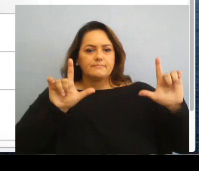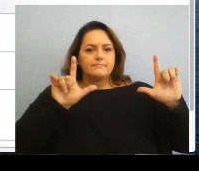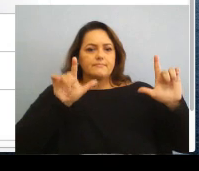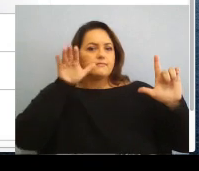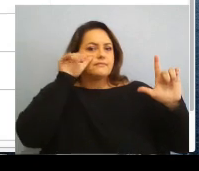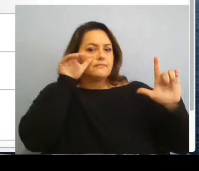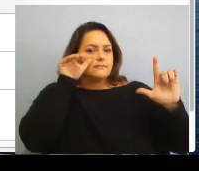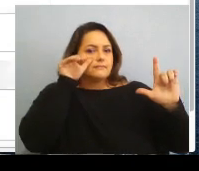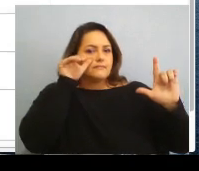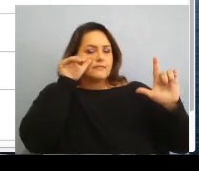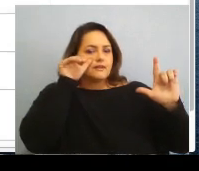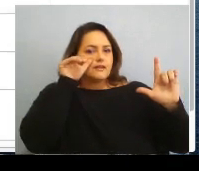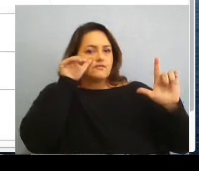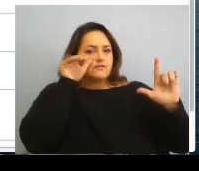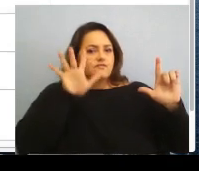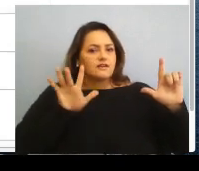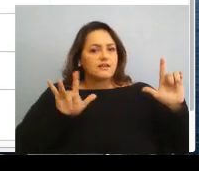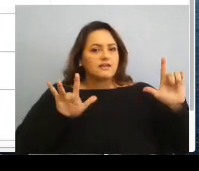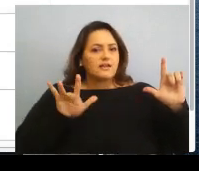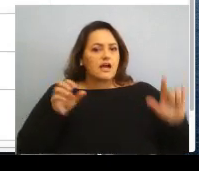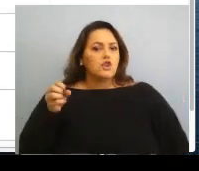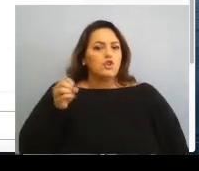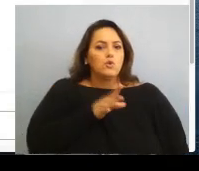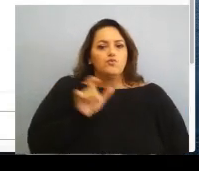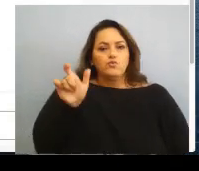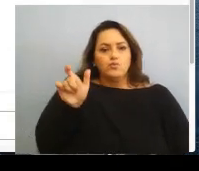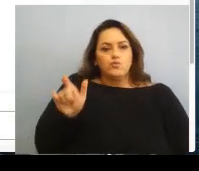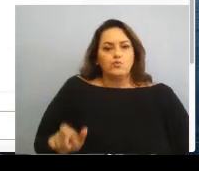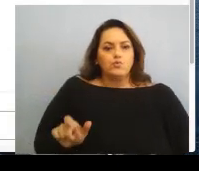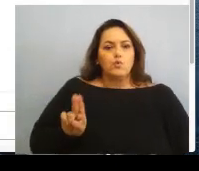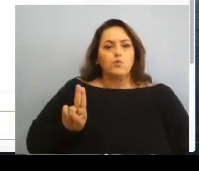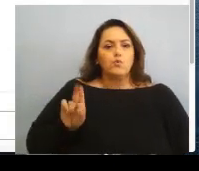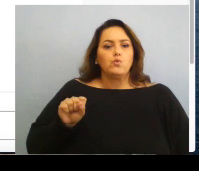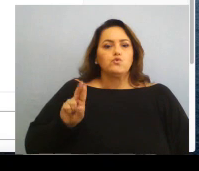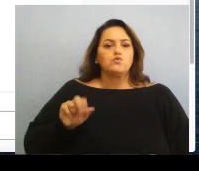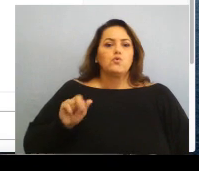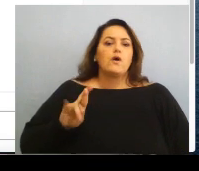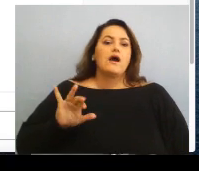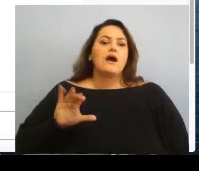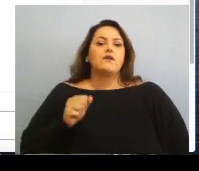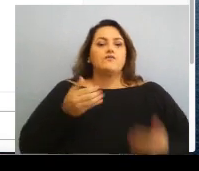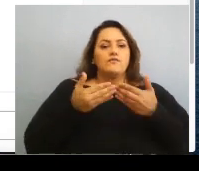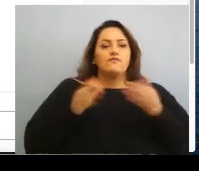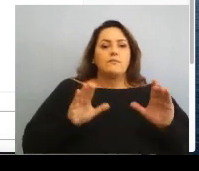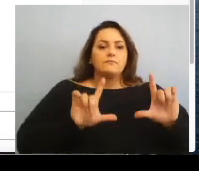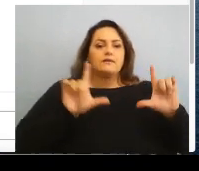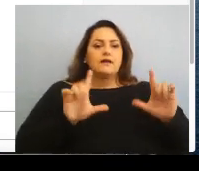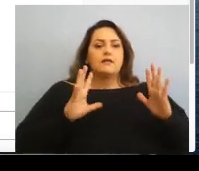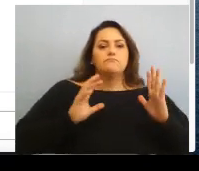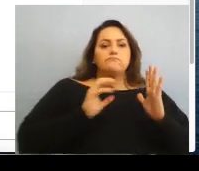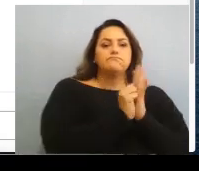que vocês podem ver, e você vai clicar em Novo Usuário. Clicando em Novo Usuário, vai se abrir uma tela de